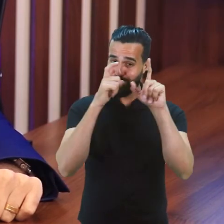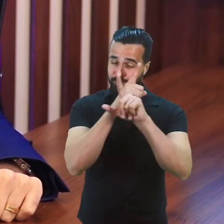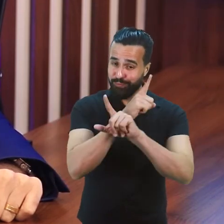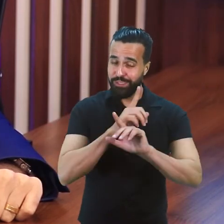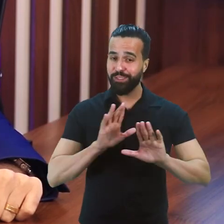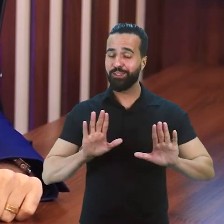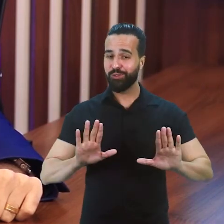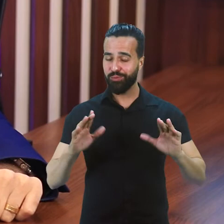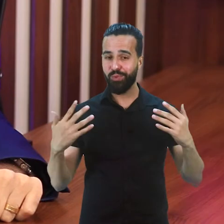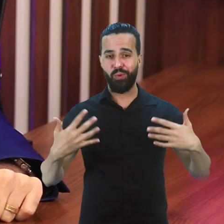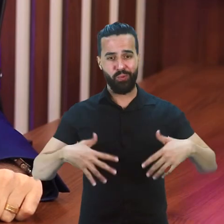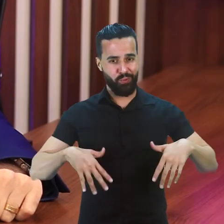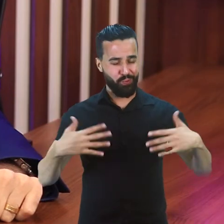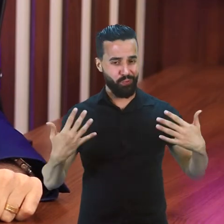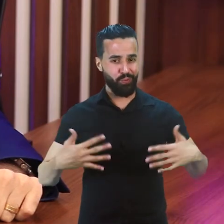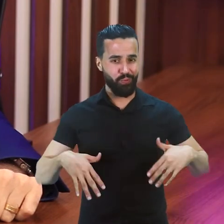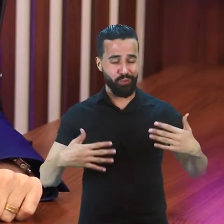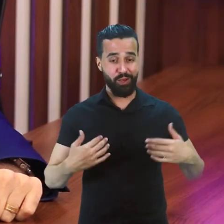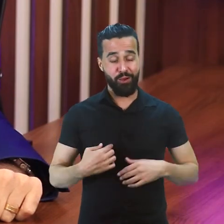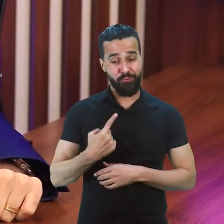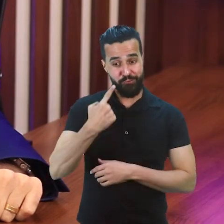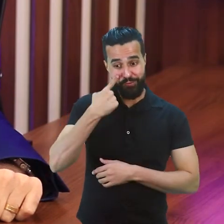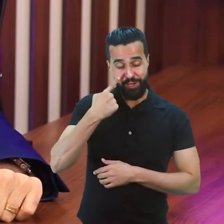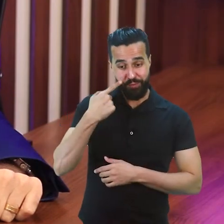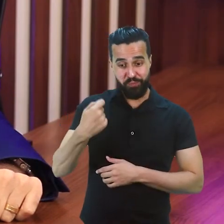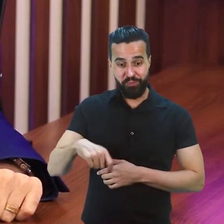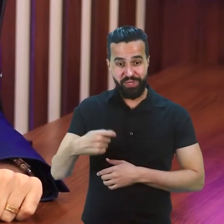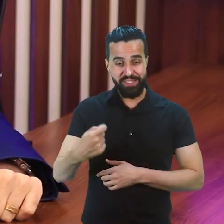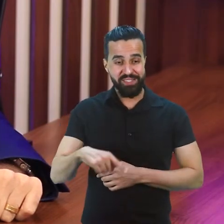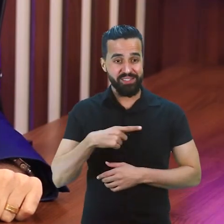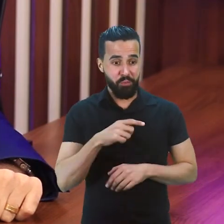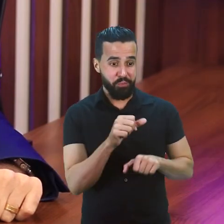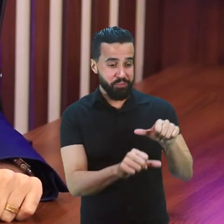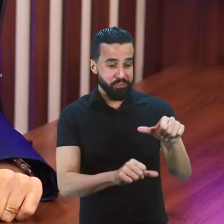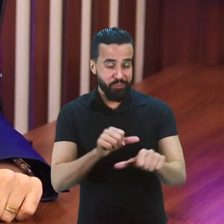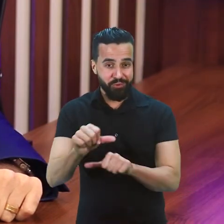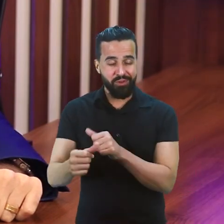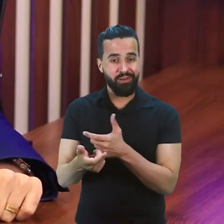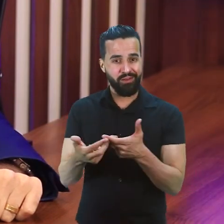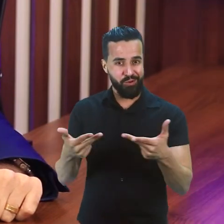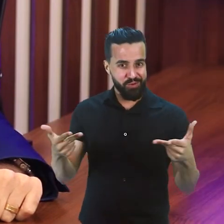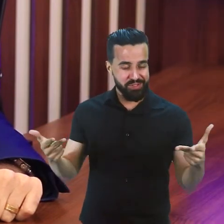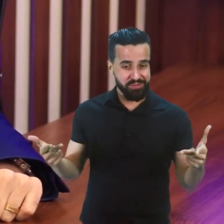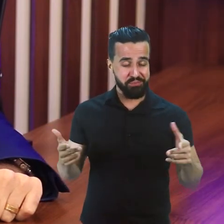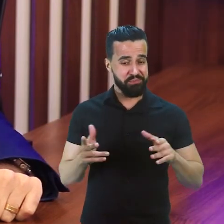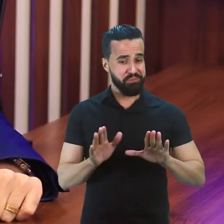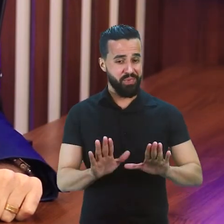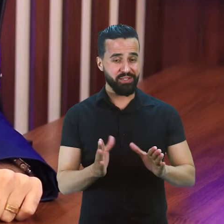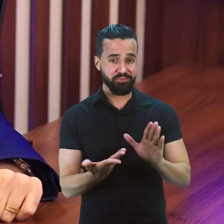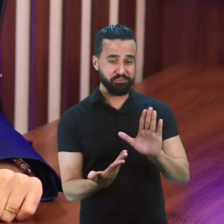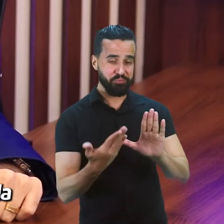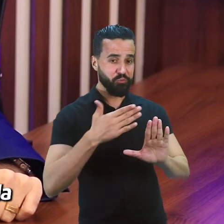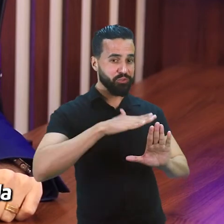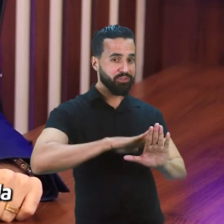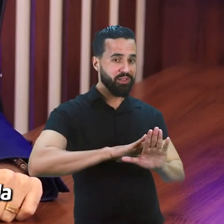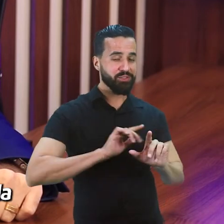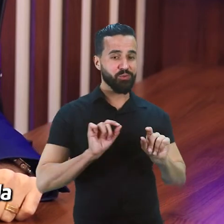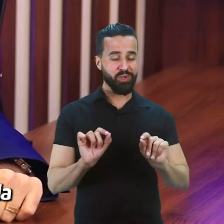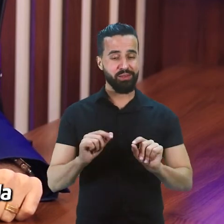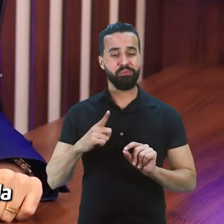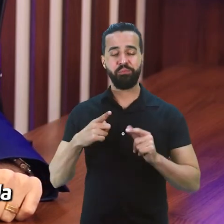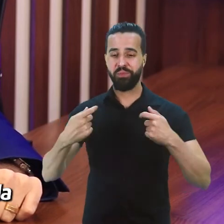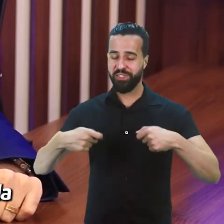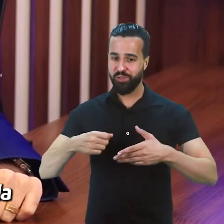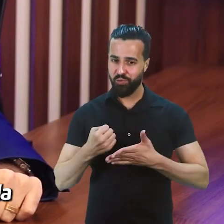tem visto diariamente desconstruções, né, mas tem por trás, né, o suporte